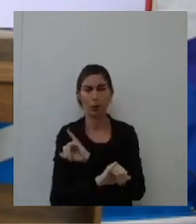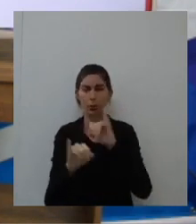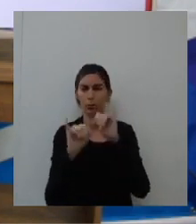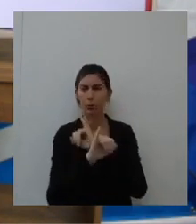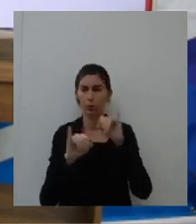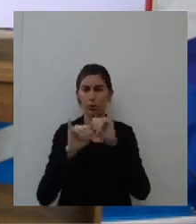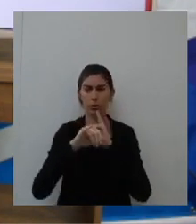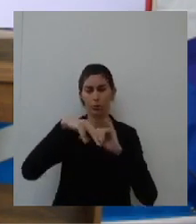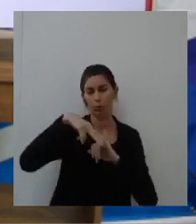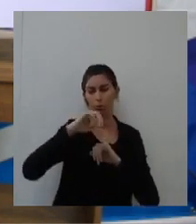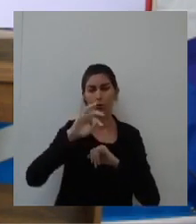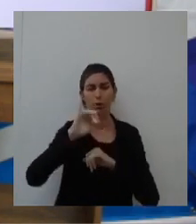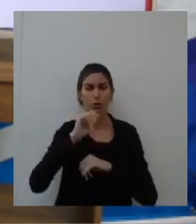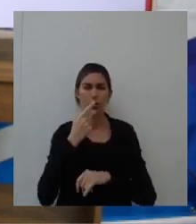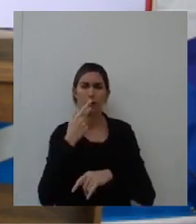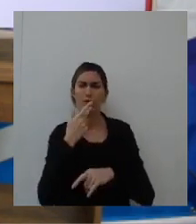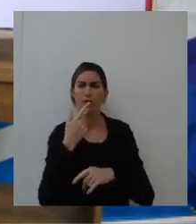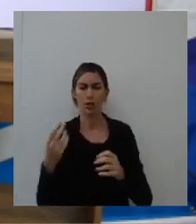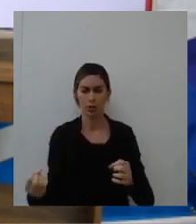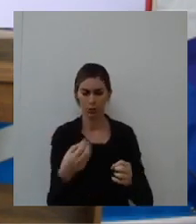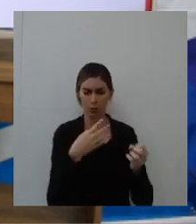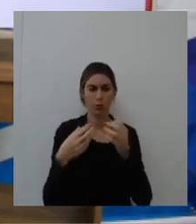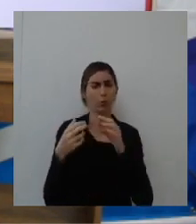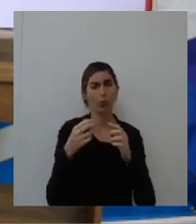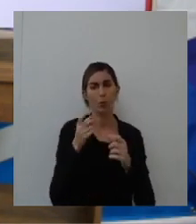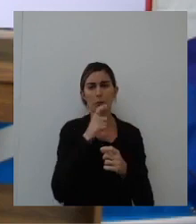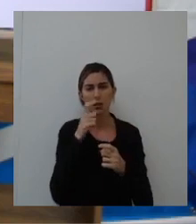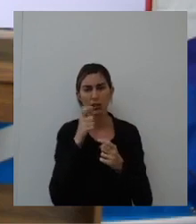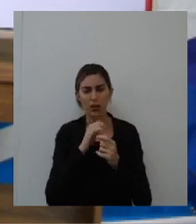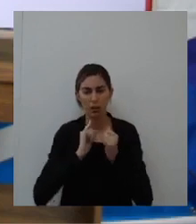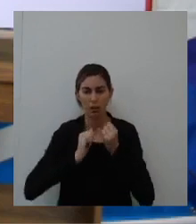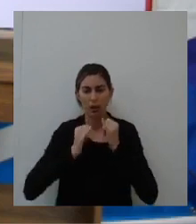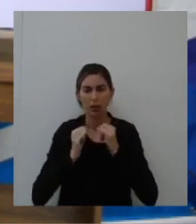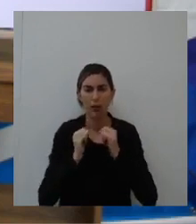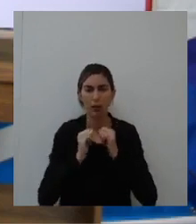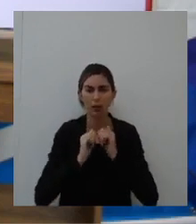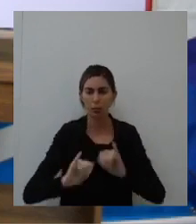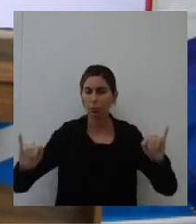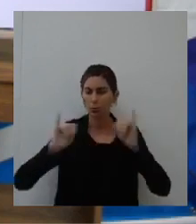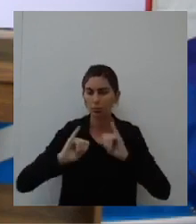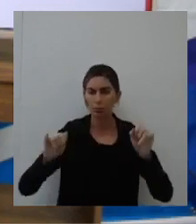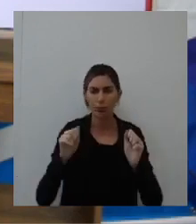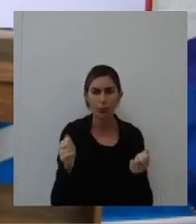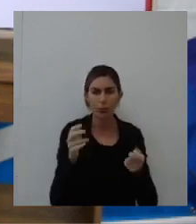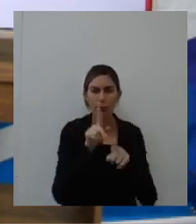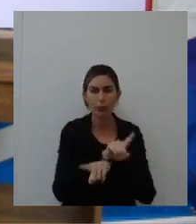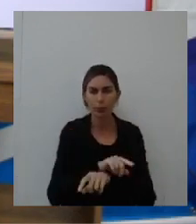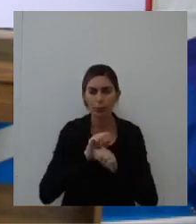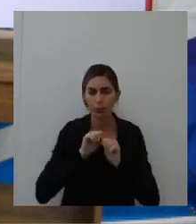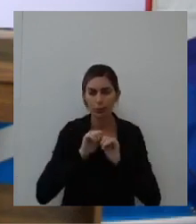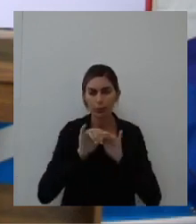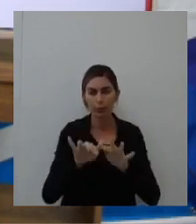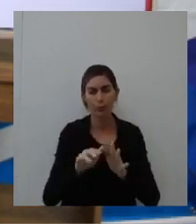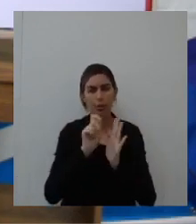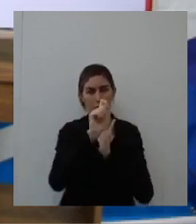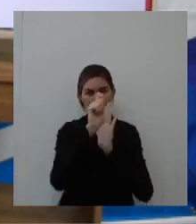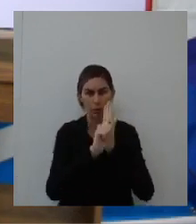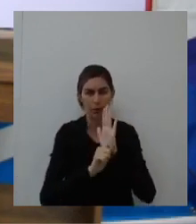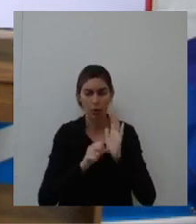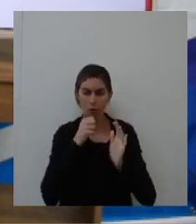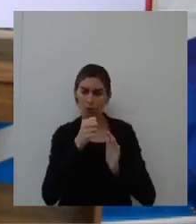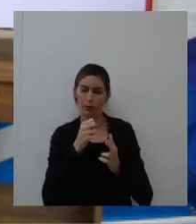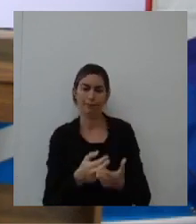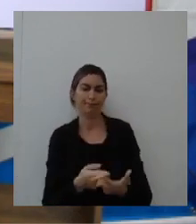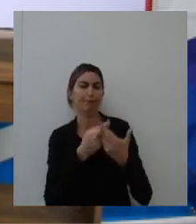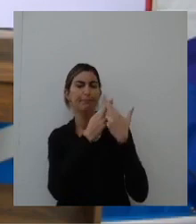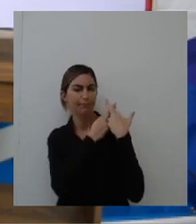notícia. Por isso que a gente fala tanto atualmente sobre fake news, por exemplo. Escrever uma notícia, ser jornalista é